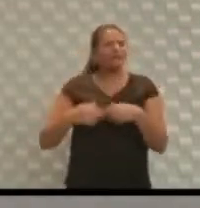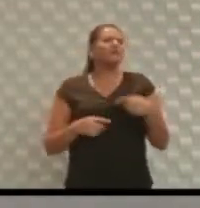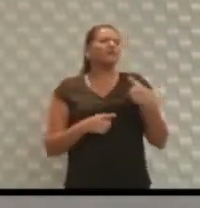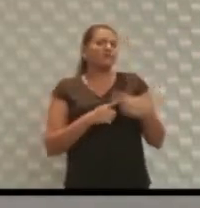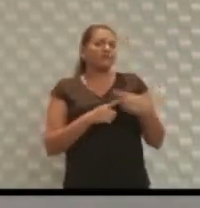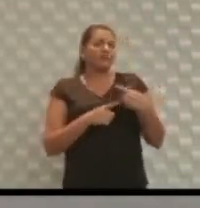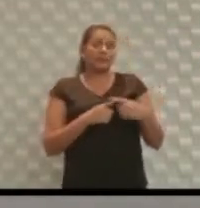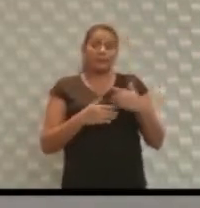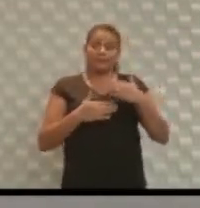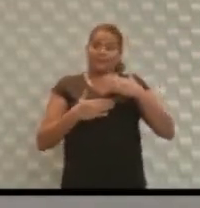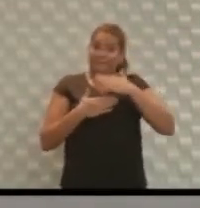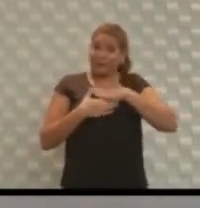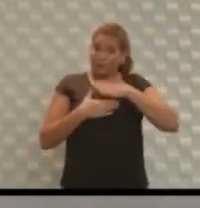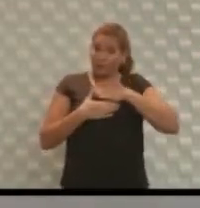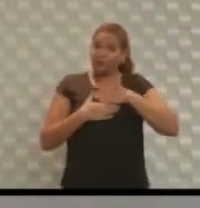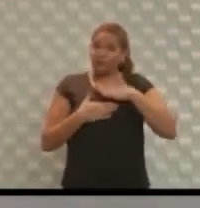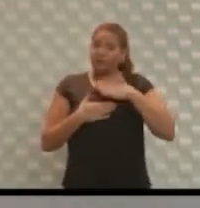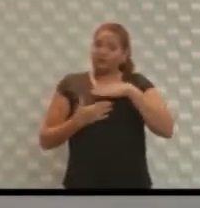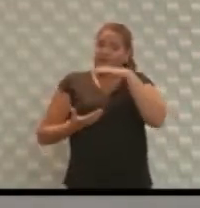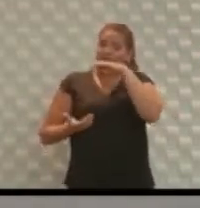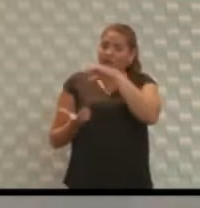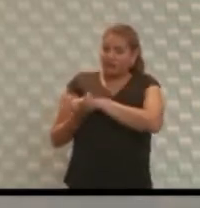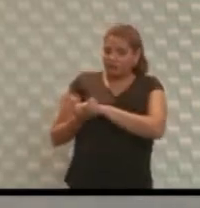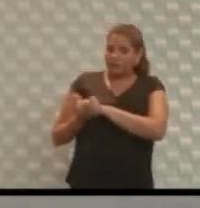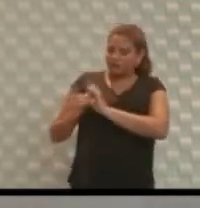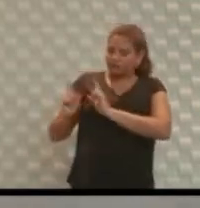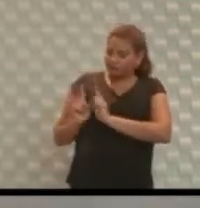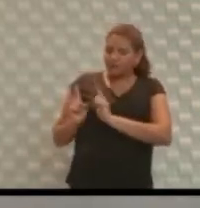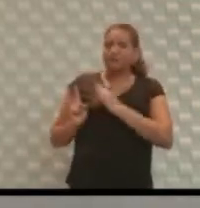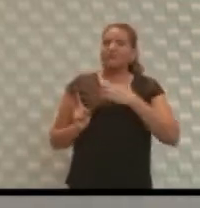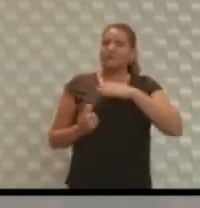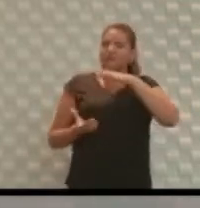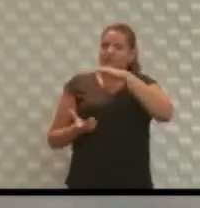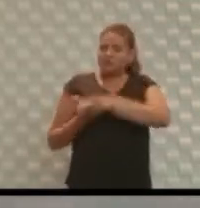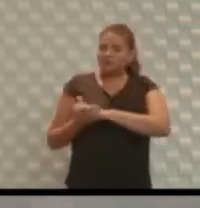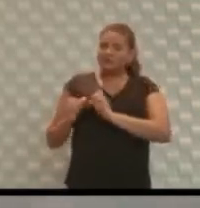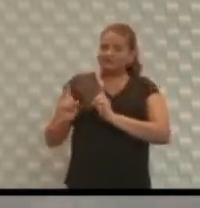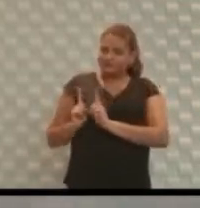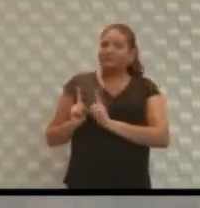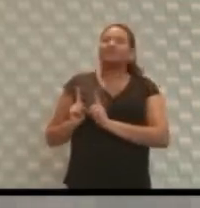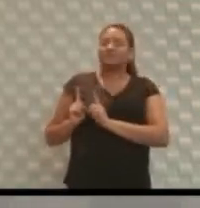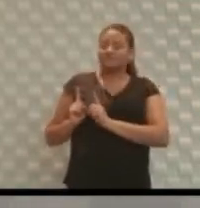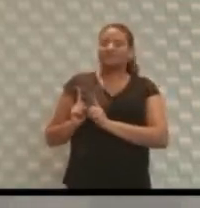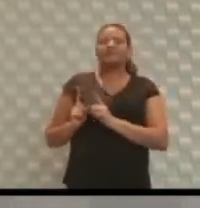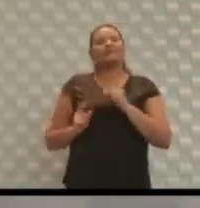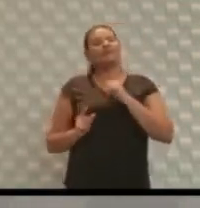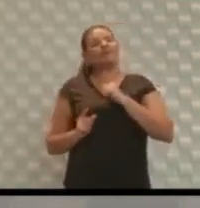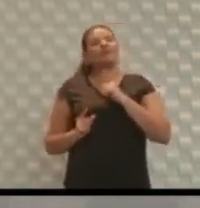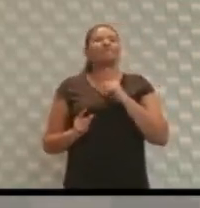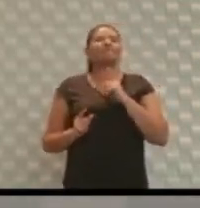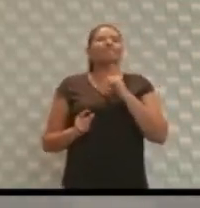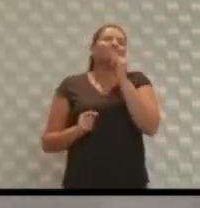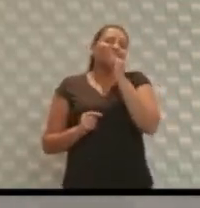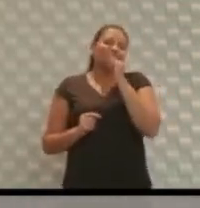vocês, porque eu acho que o casal, depois que ele passa por aquela fase onde